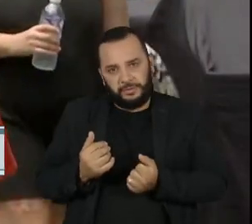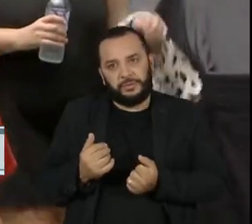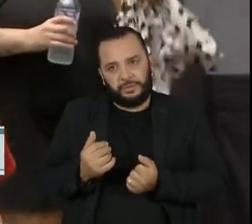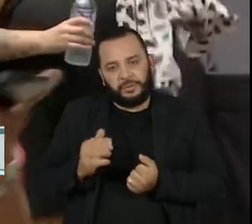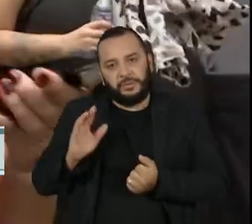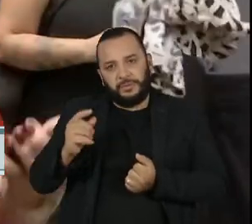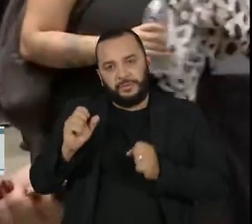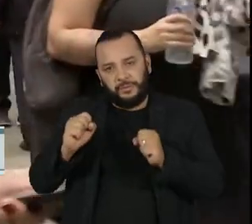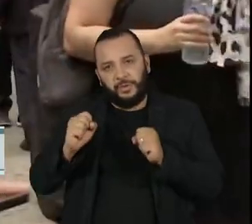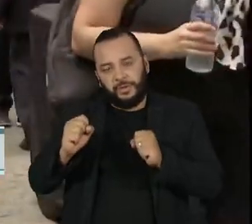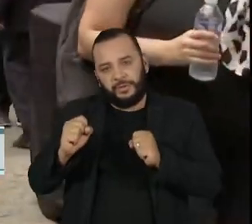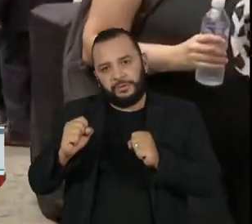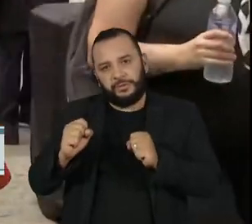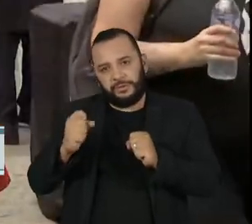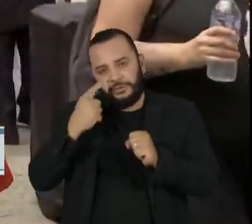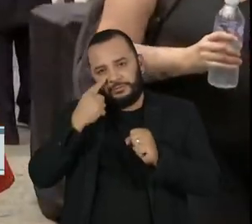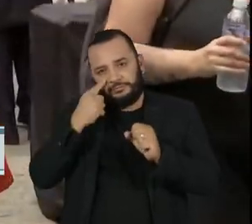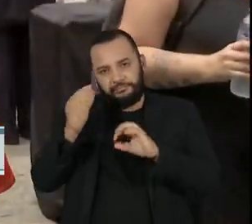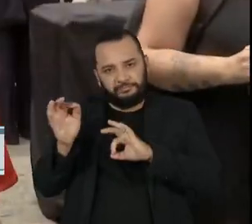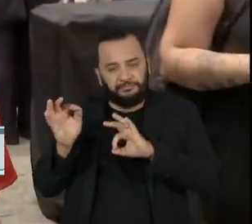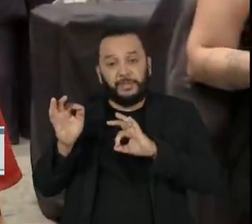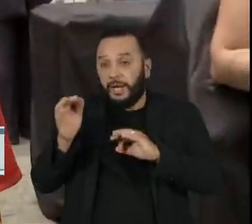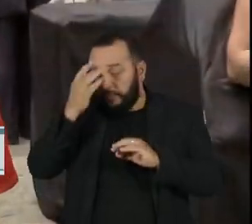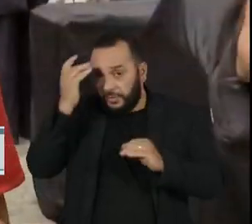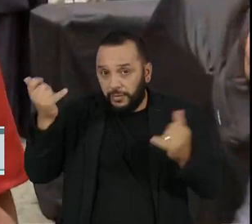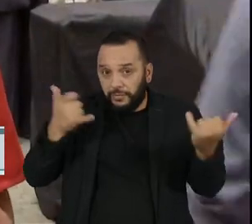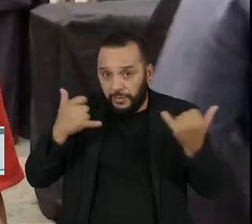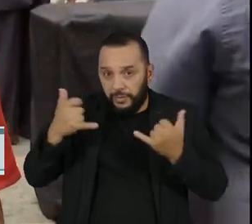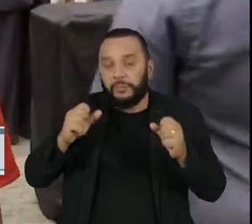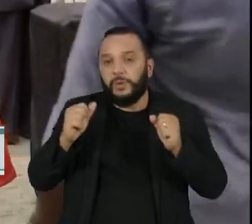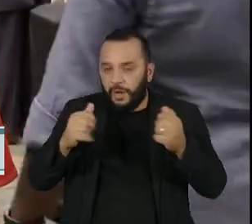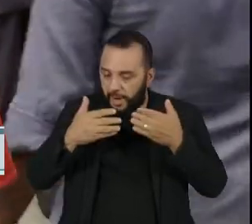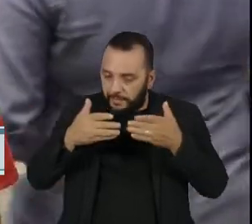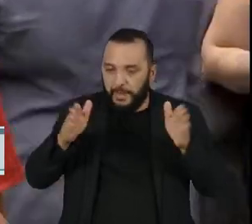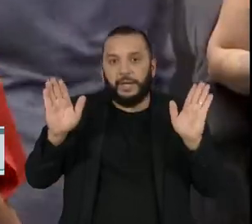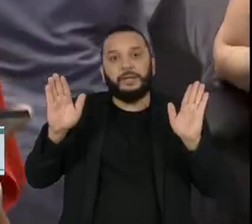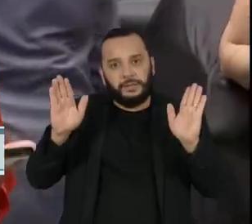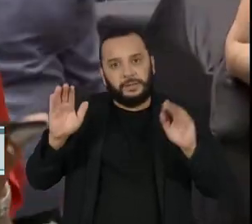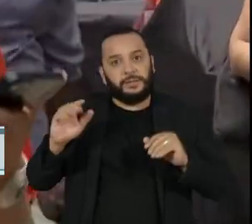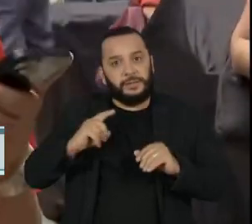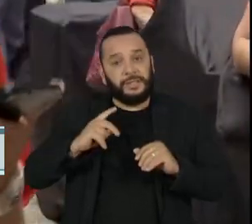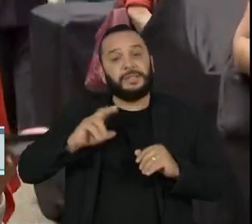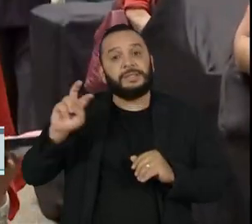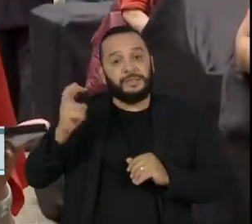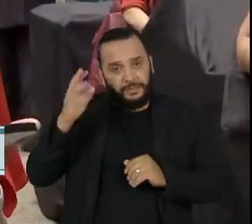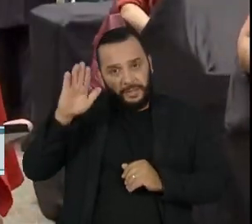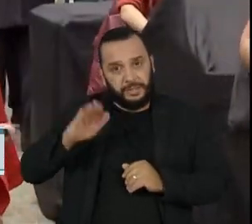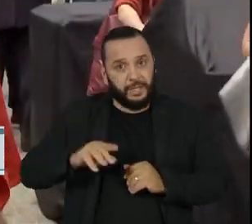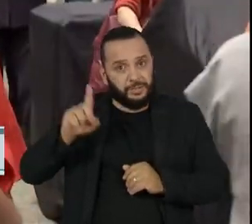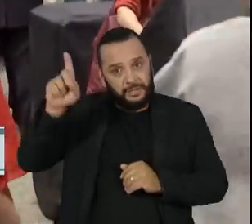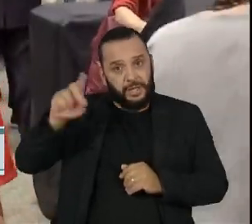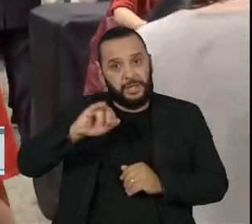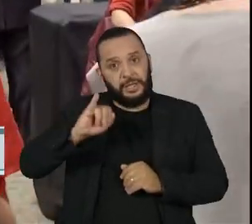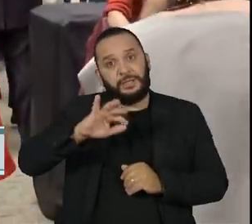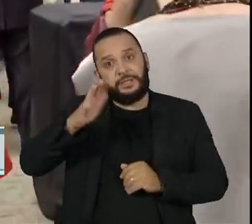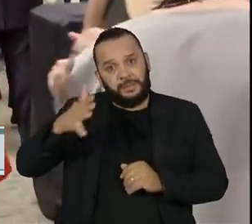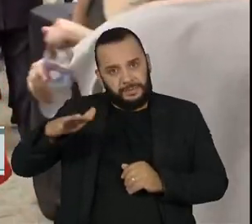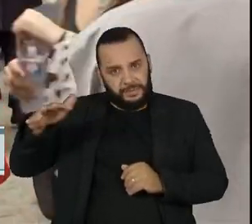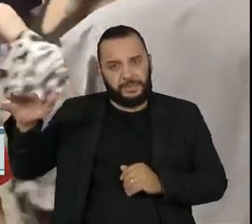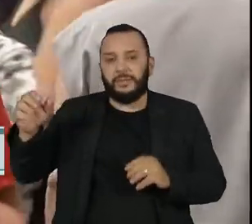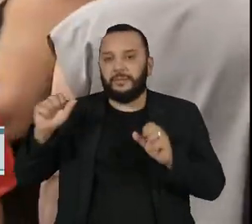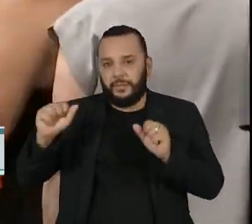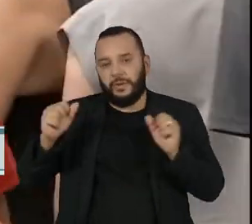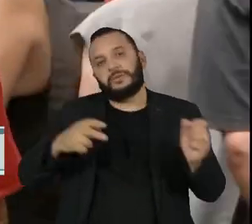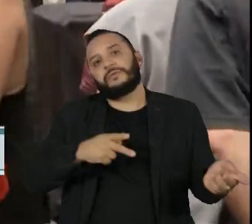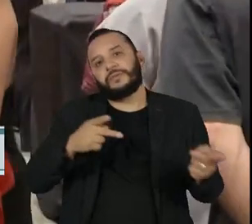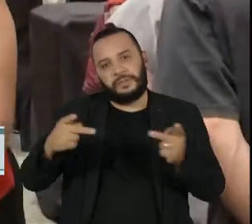ser acompanhada, informação de última hora aqui que a gente recebeu, a cerimônia de cremação às 17h em Itapecerica da Serra também poderá